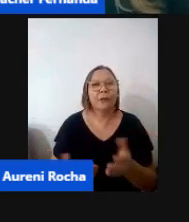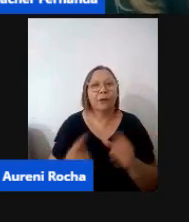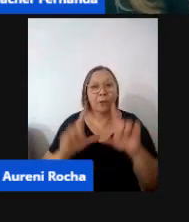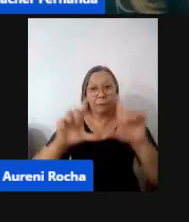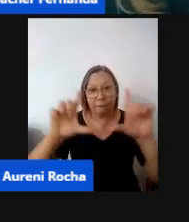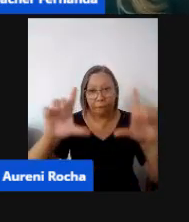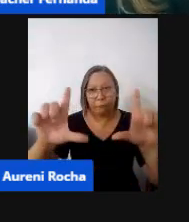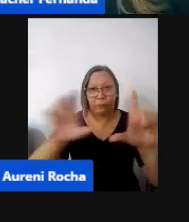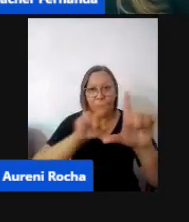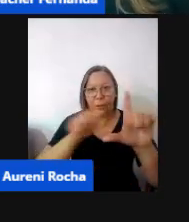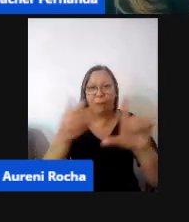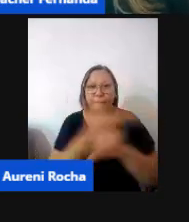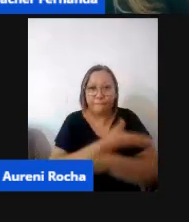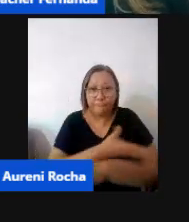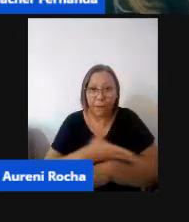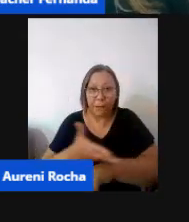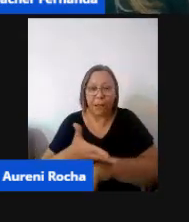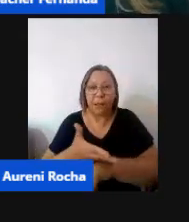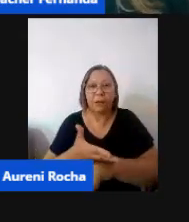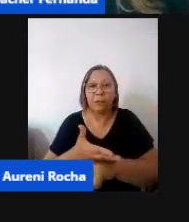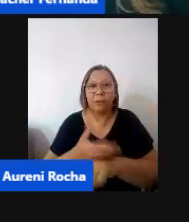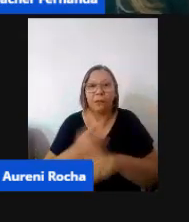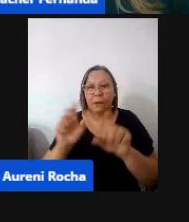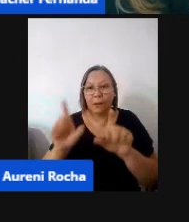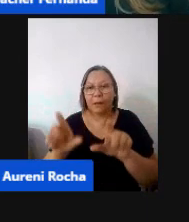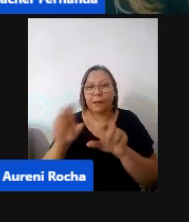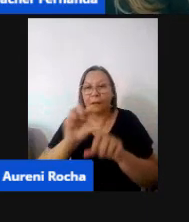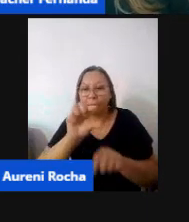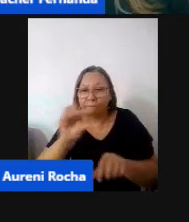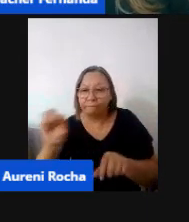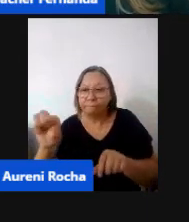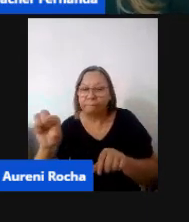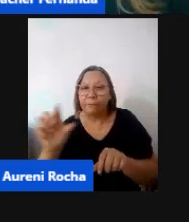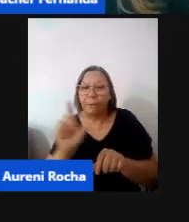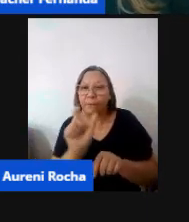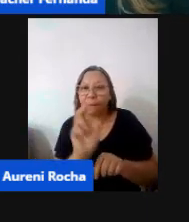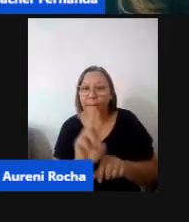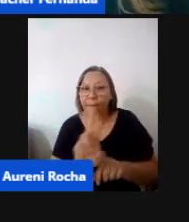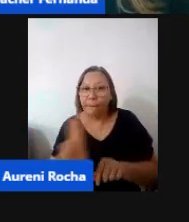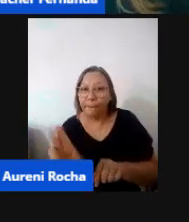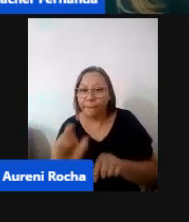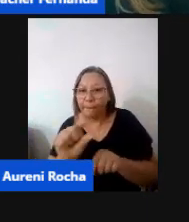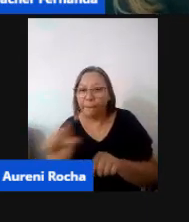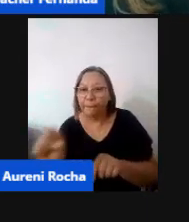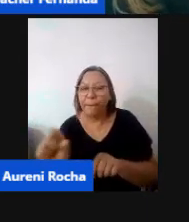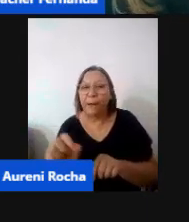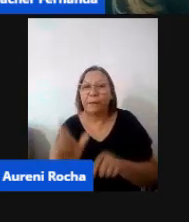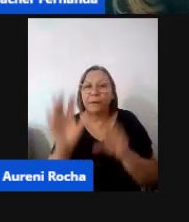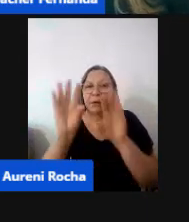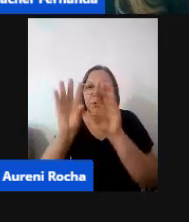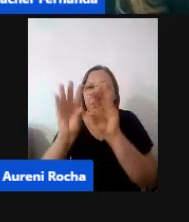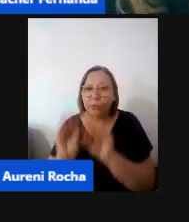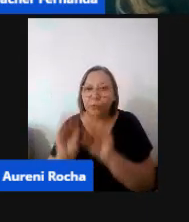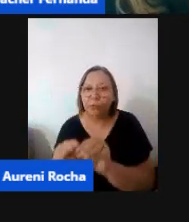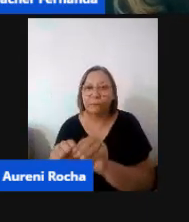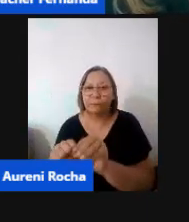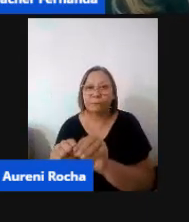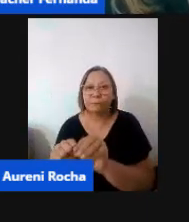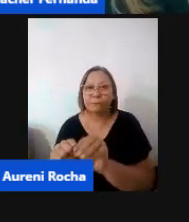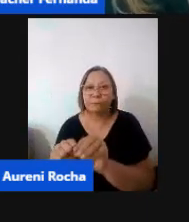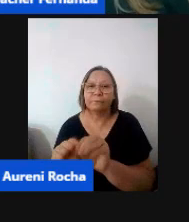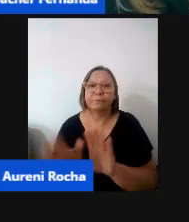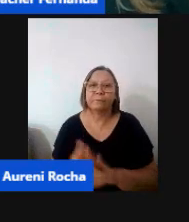claro e a fonte escura. Então, esse contraste é muito importante. É um dos conceitos